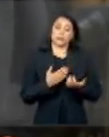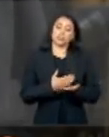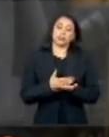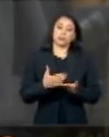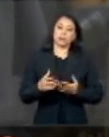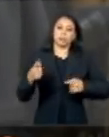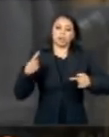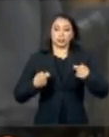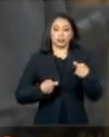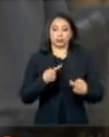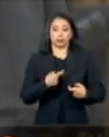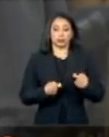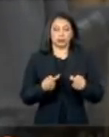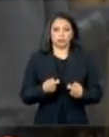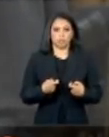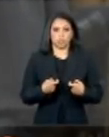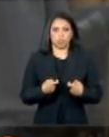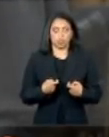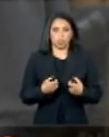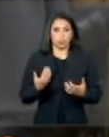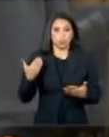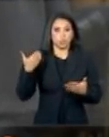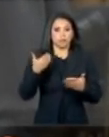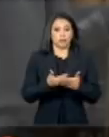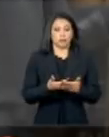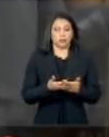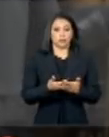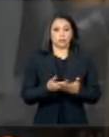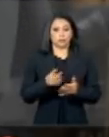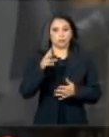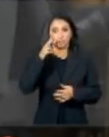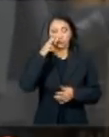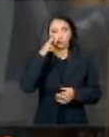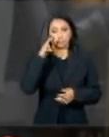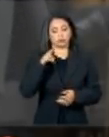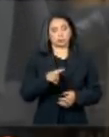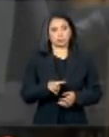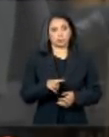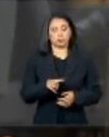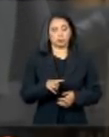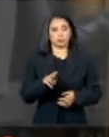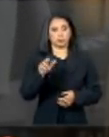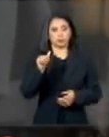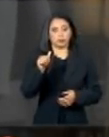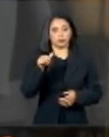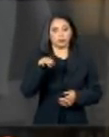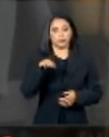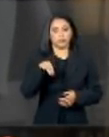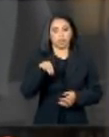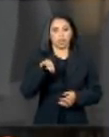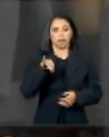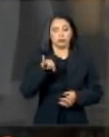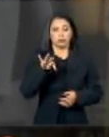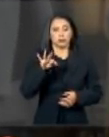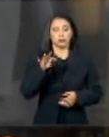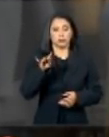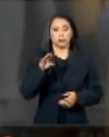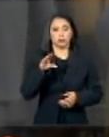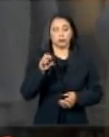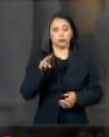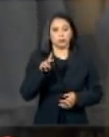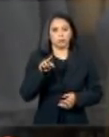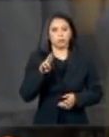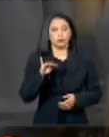acima do prazo levantamos com o amigo uri uma questão que pouco foi levantado nos autos que é